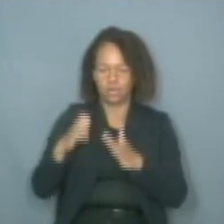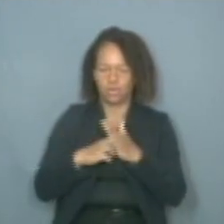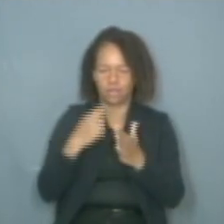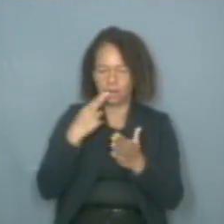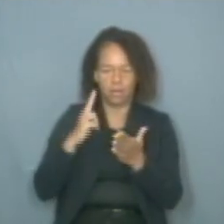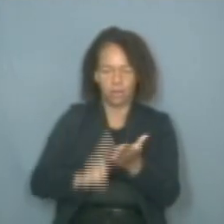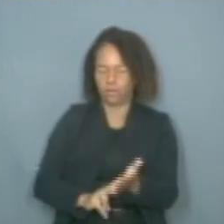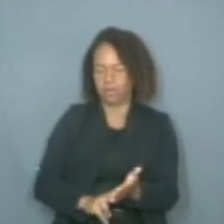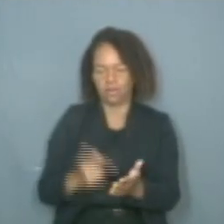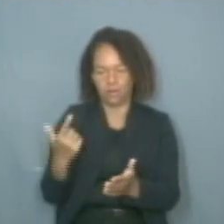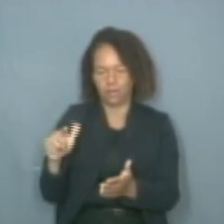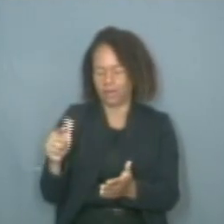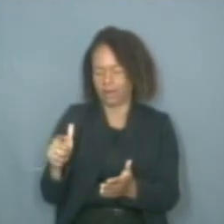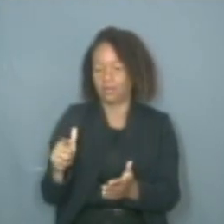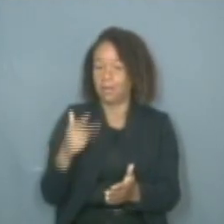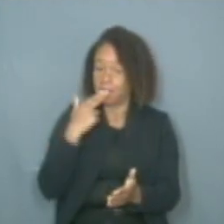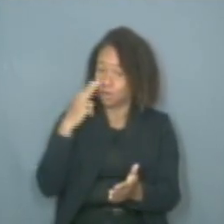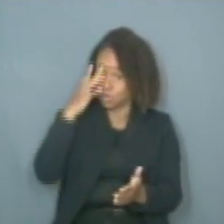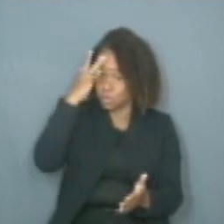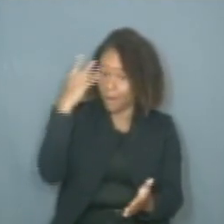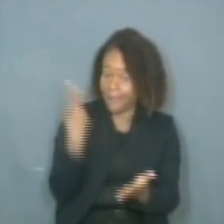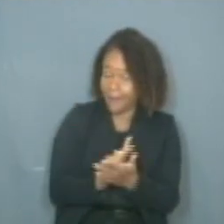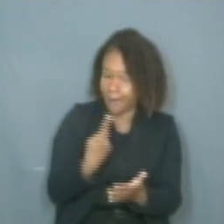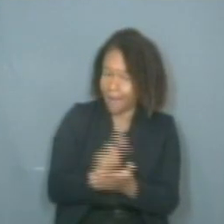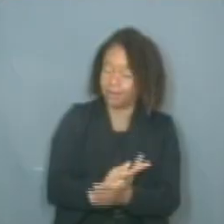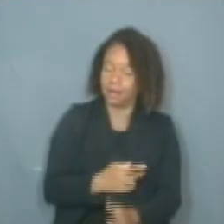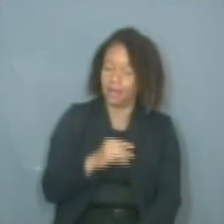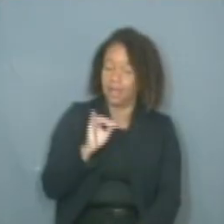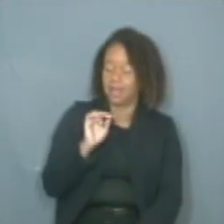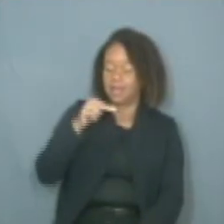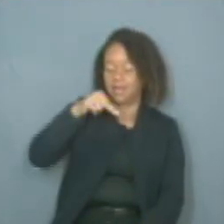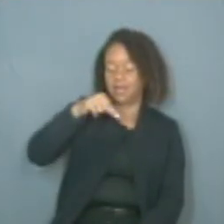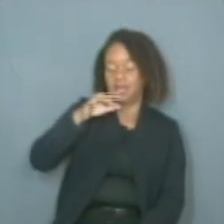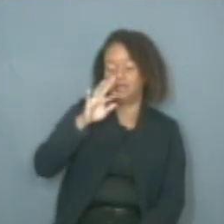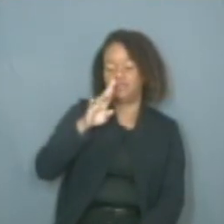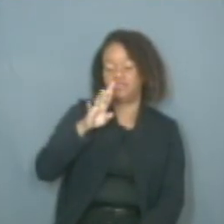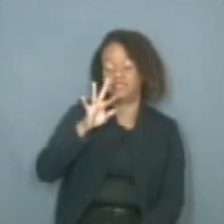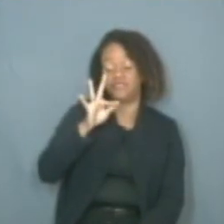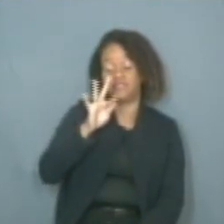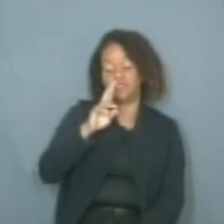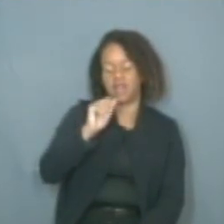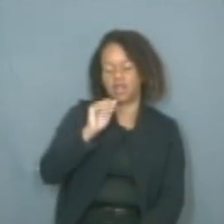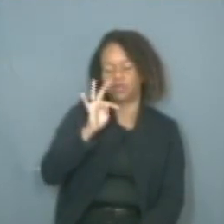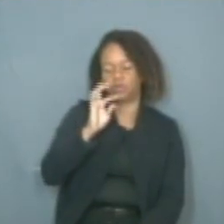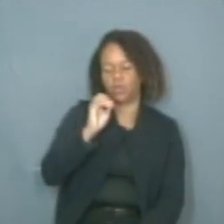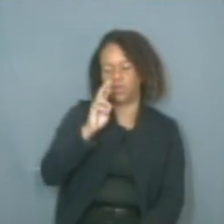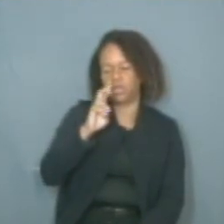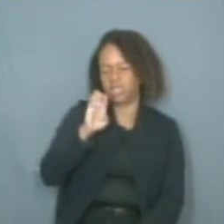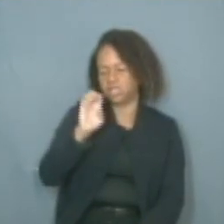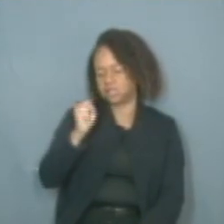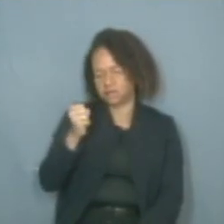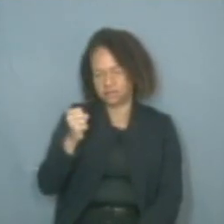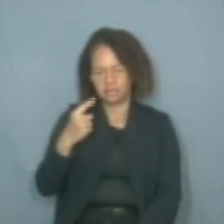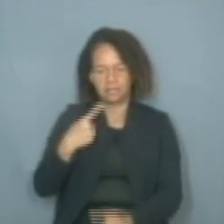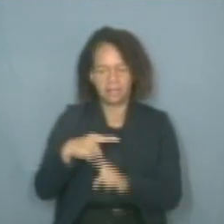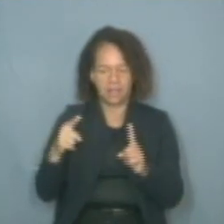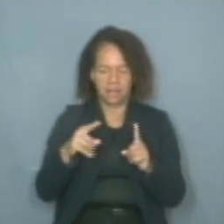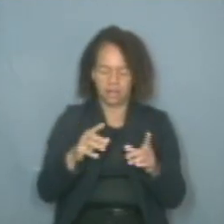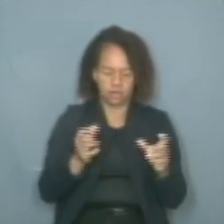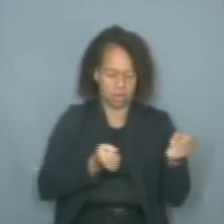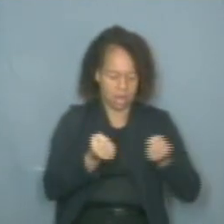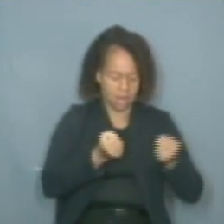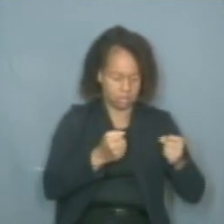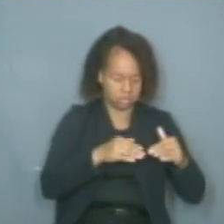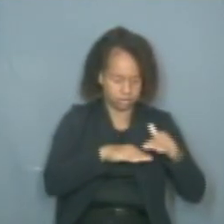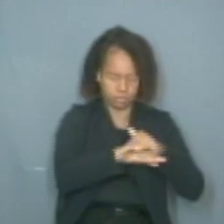sim indústria de infratores, são infratores que deixam seus carros de forma infringindo o Código